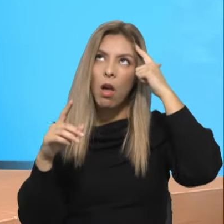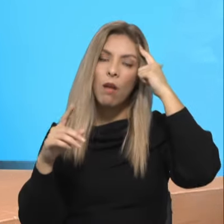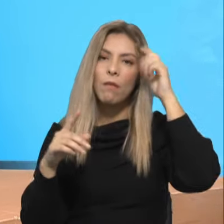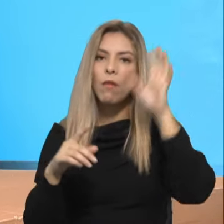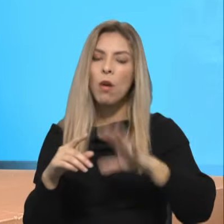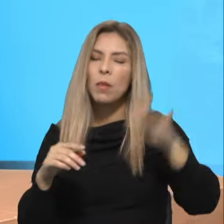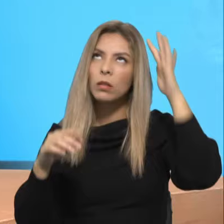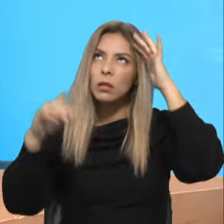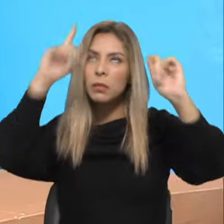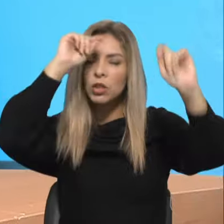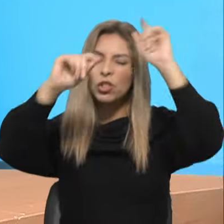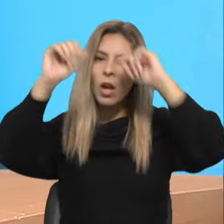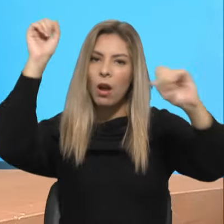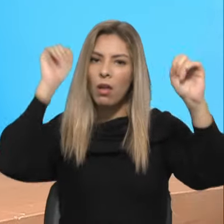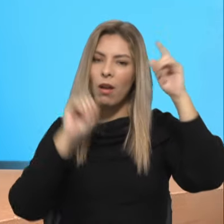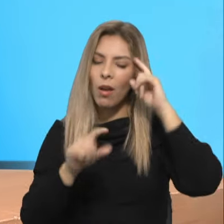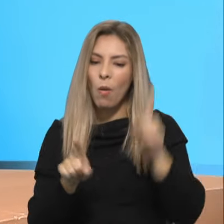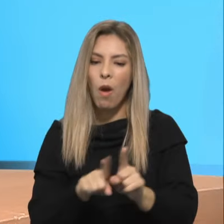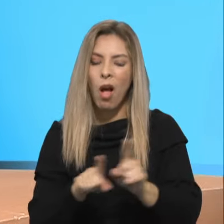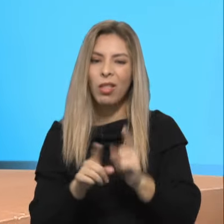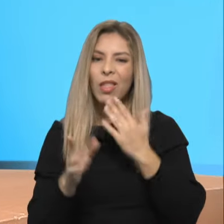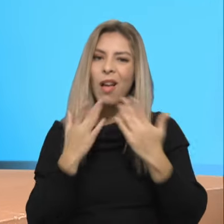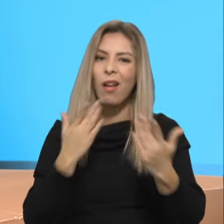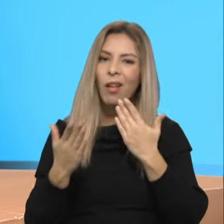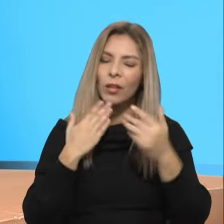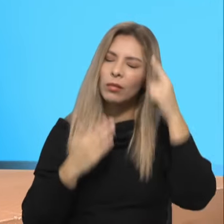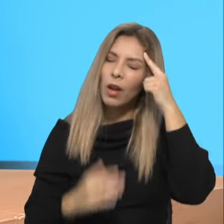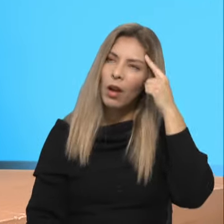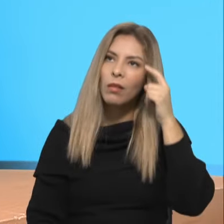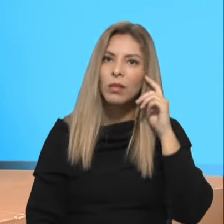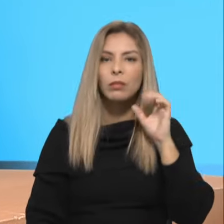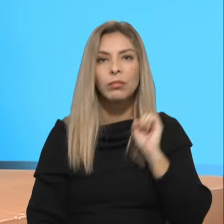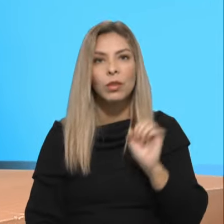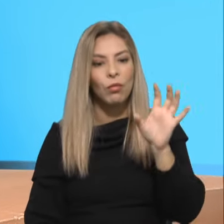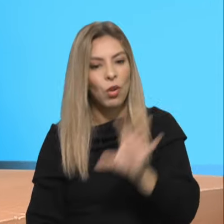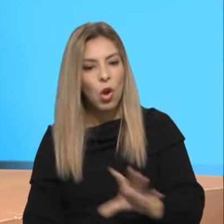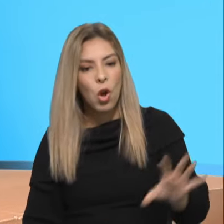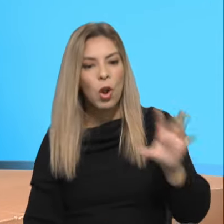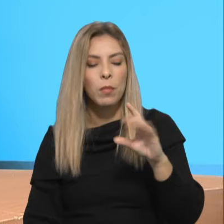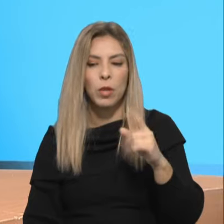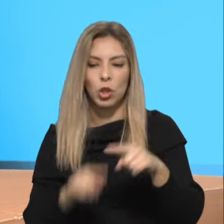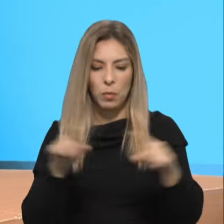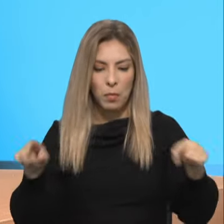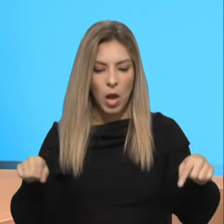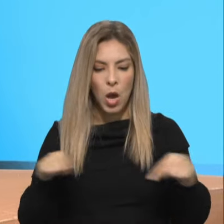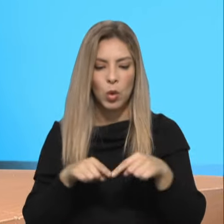imaginação e que se meta na cena, como que fizesse uma entrada do ponto de vista da composição espacial e se